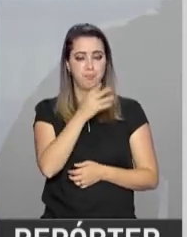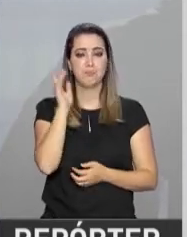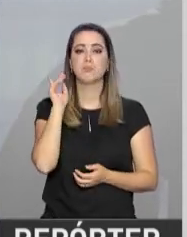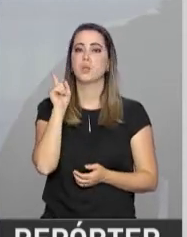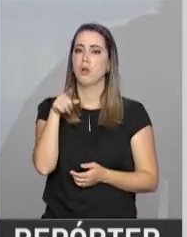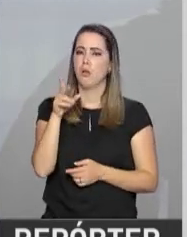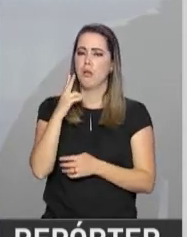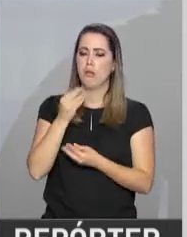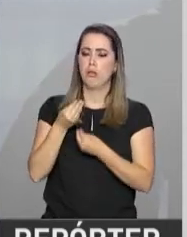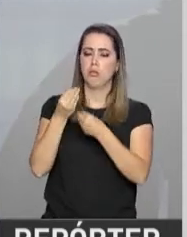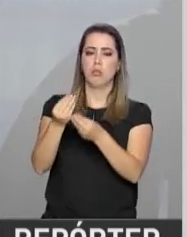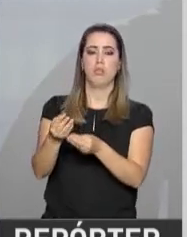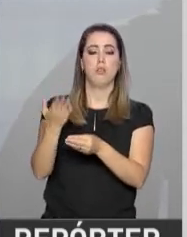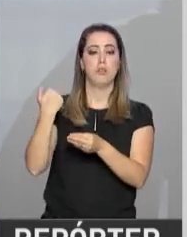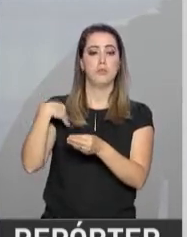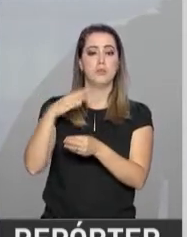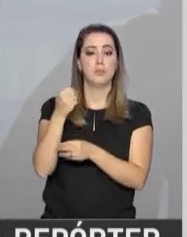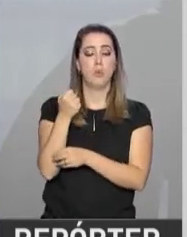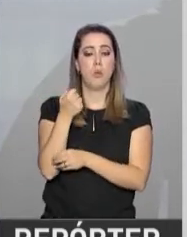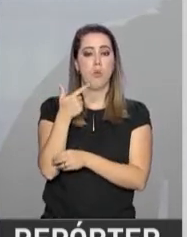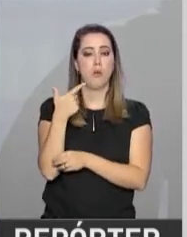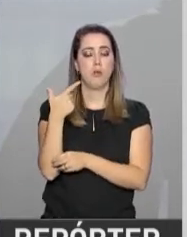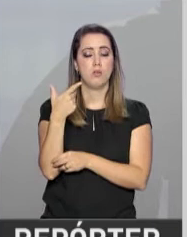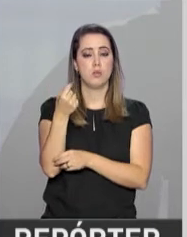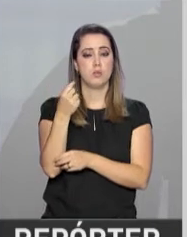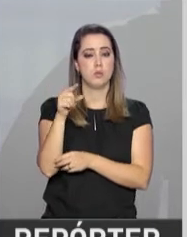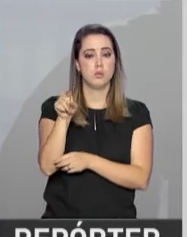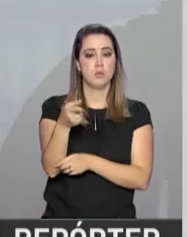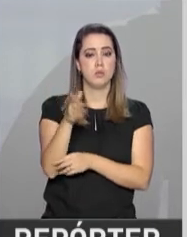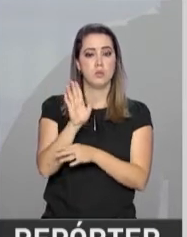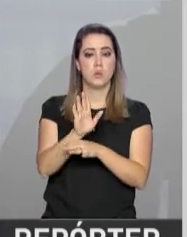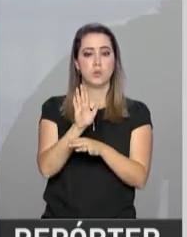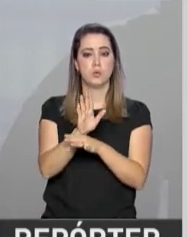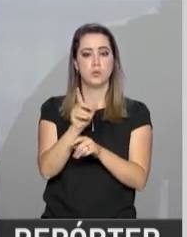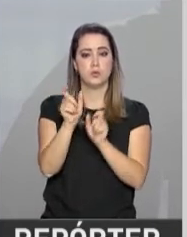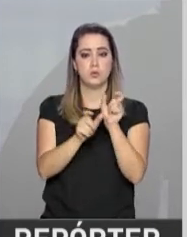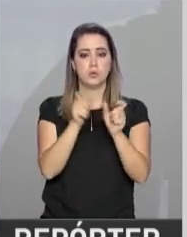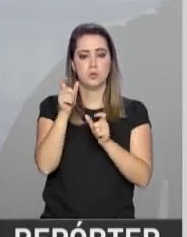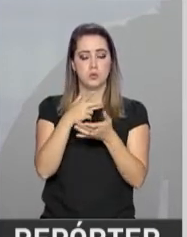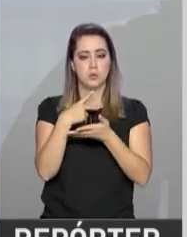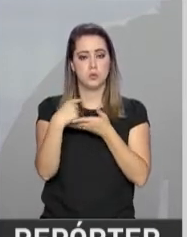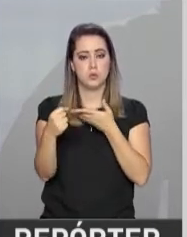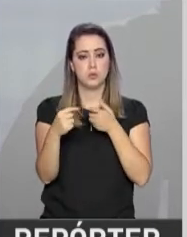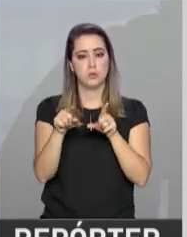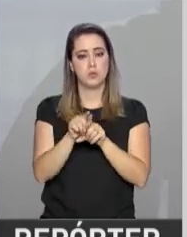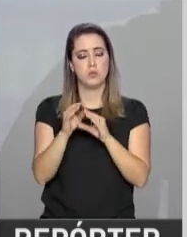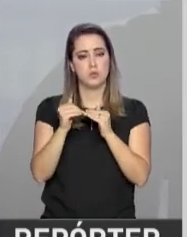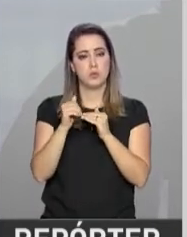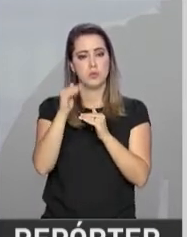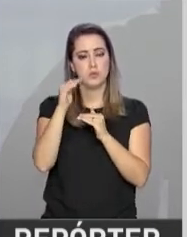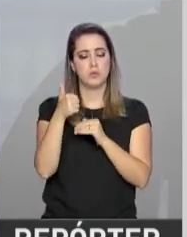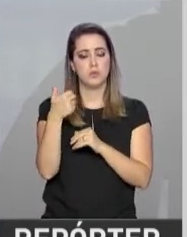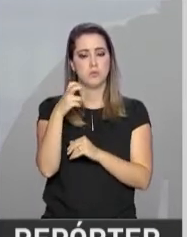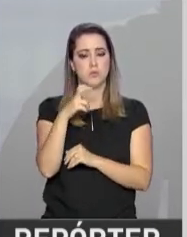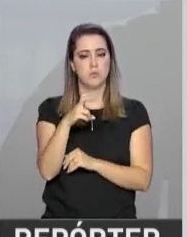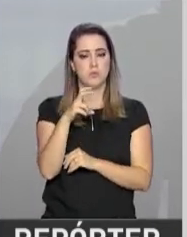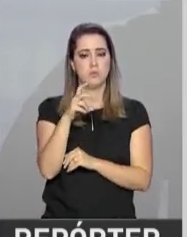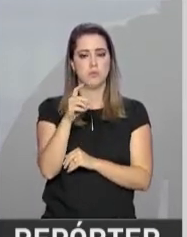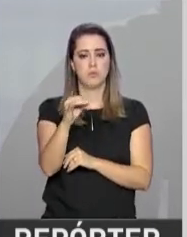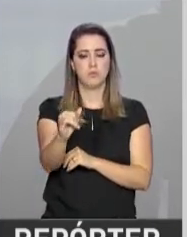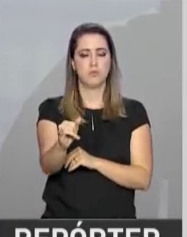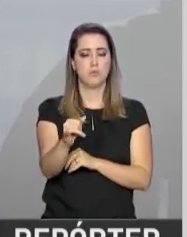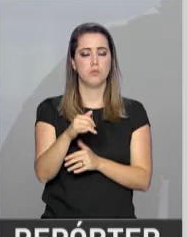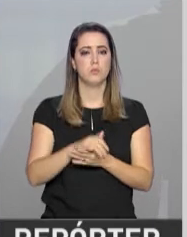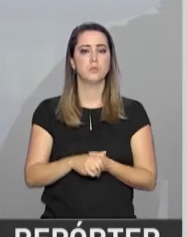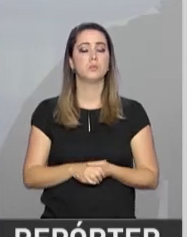concedeu quase 200 mil benefícios a trabalhadores que precisaram se afastar de suas atividades por